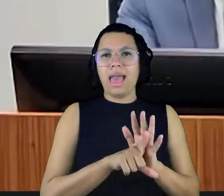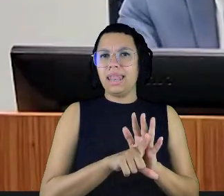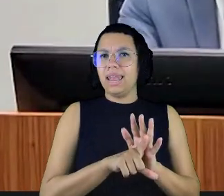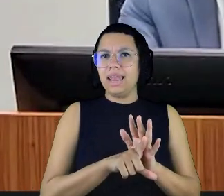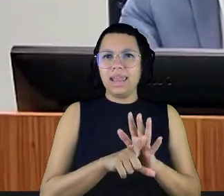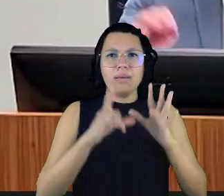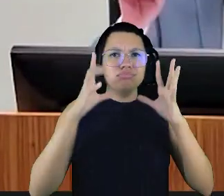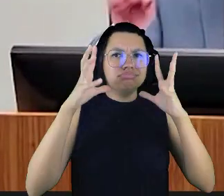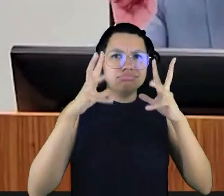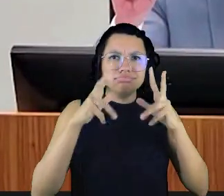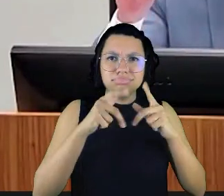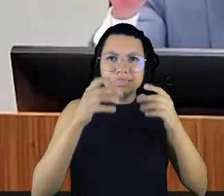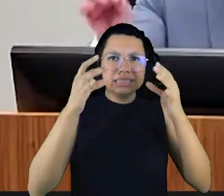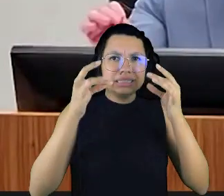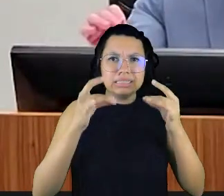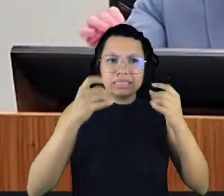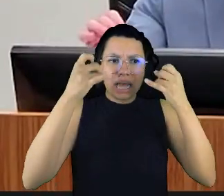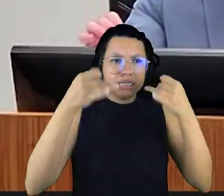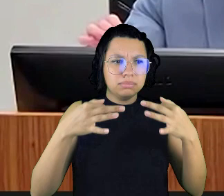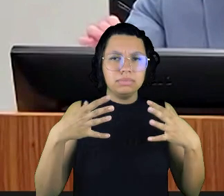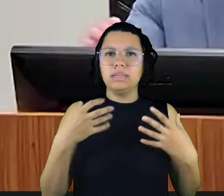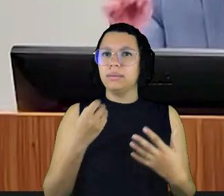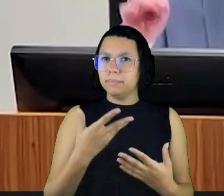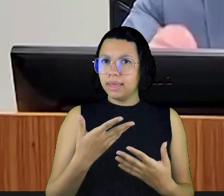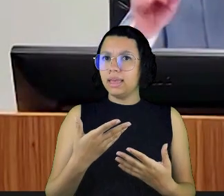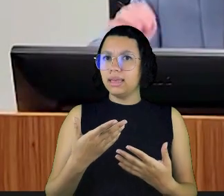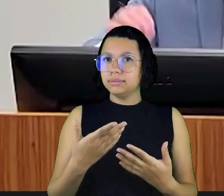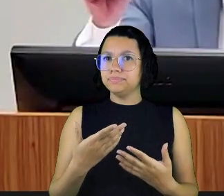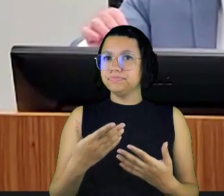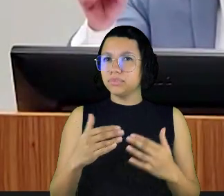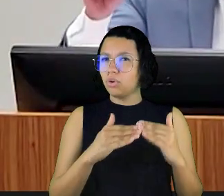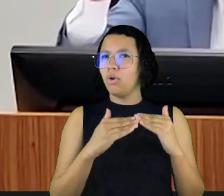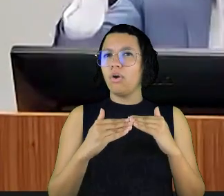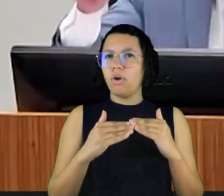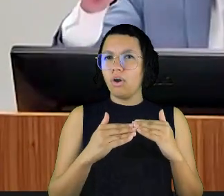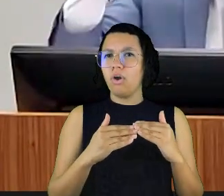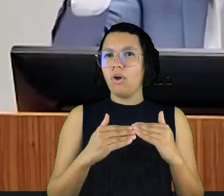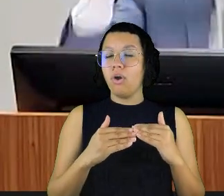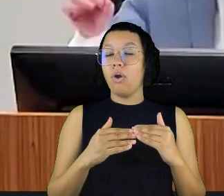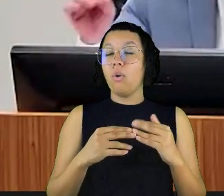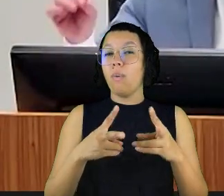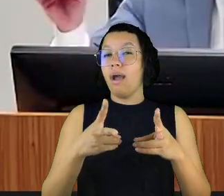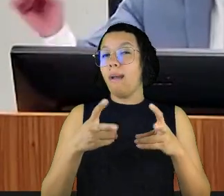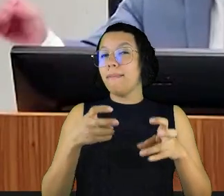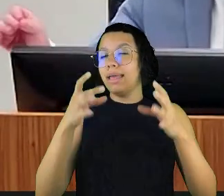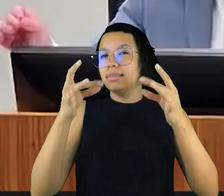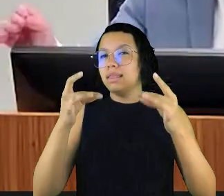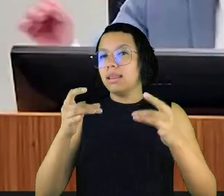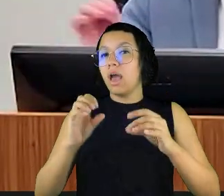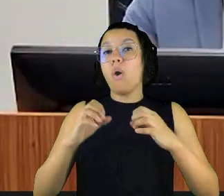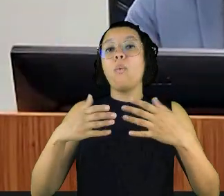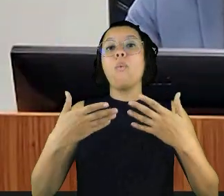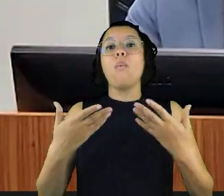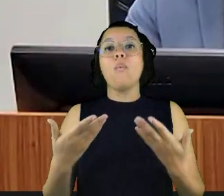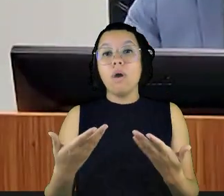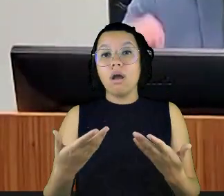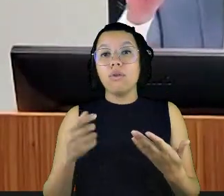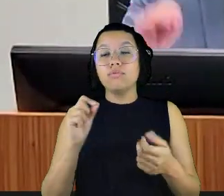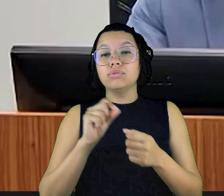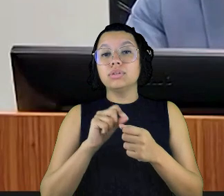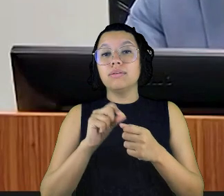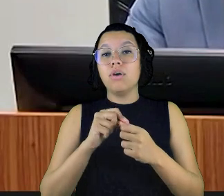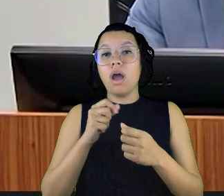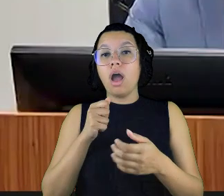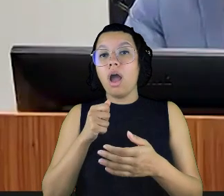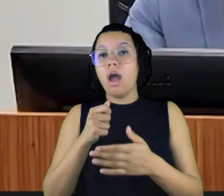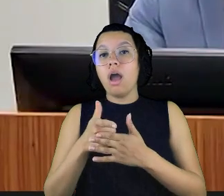nesse aspecto. Agora, vejam, um aspecto delicado: quando é que você vai fazer a liquidação da garantia? Com